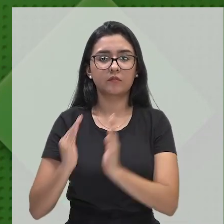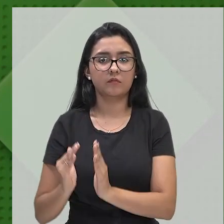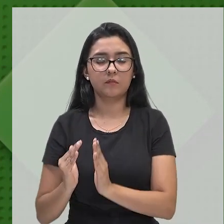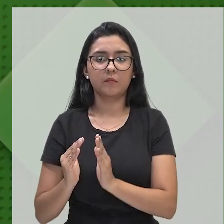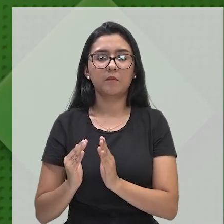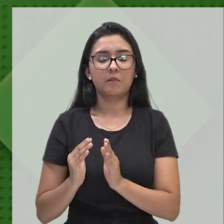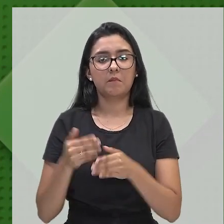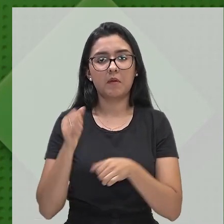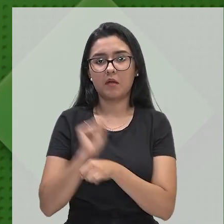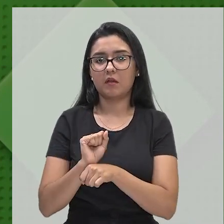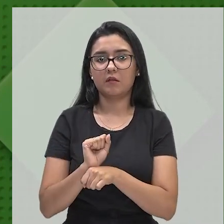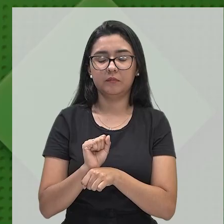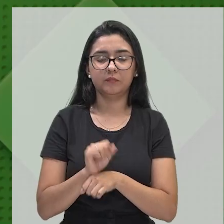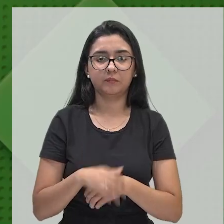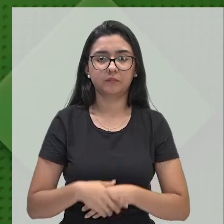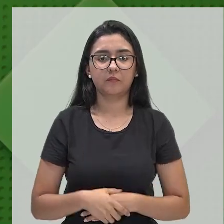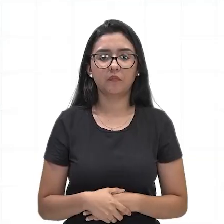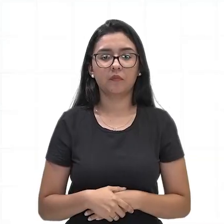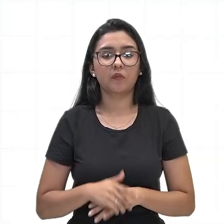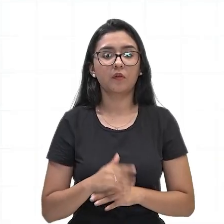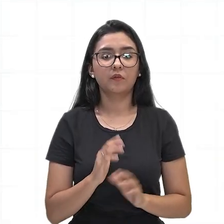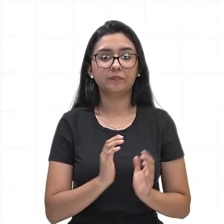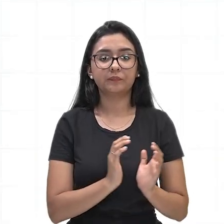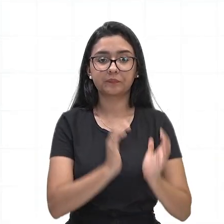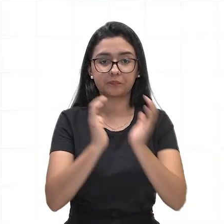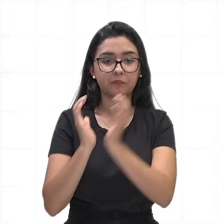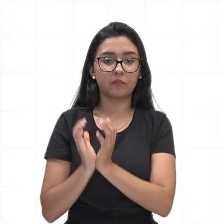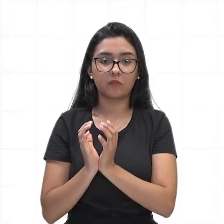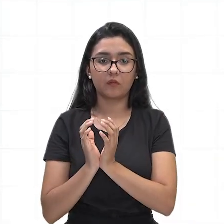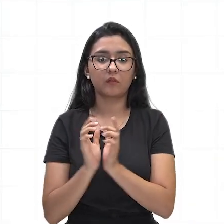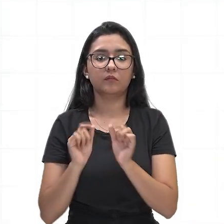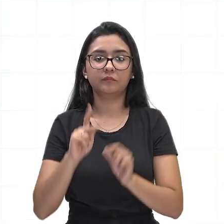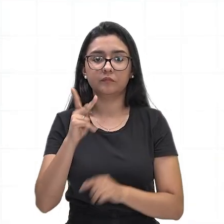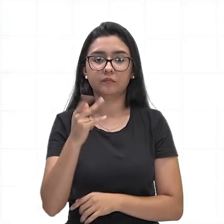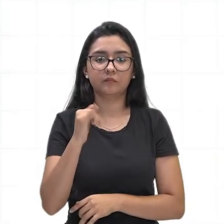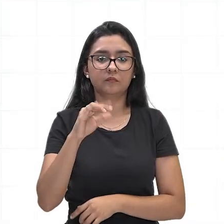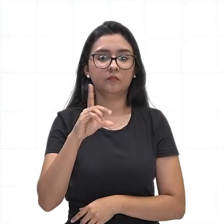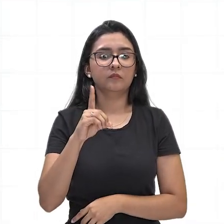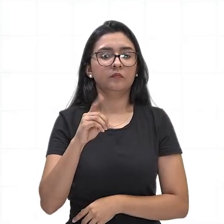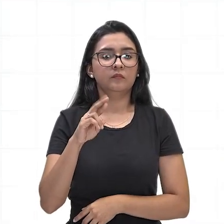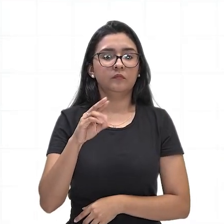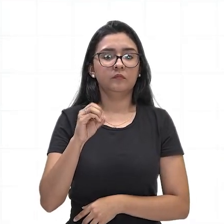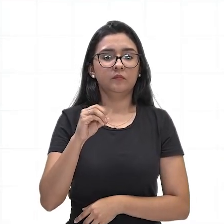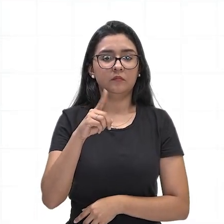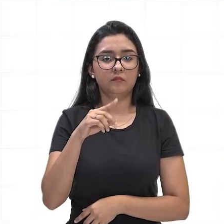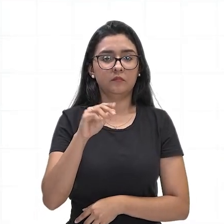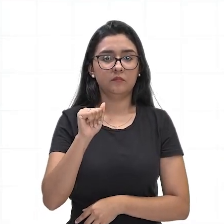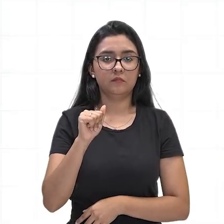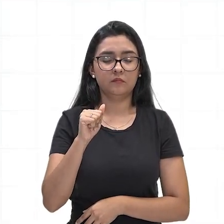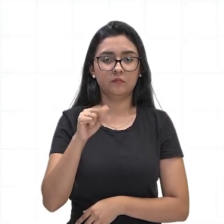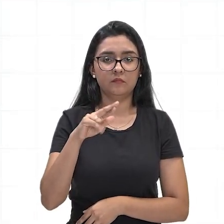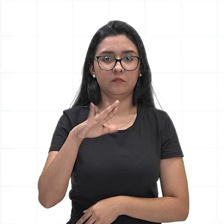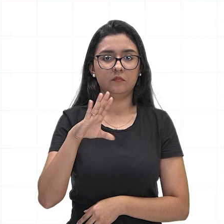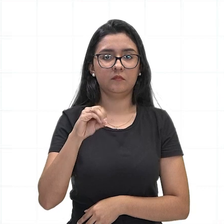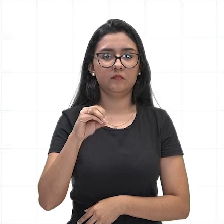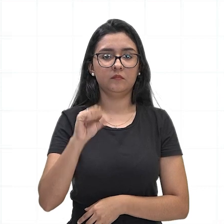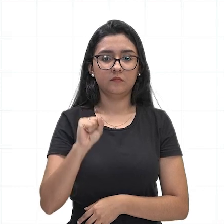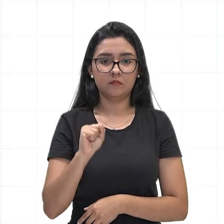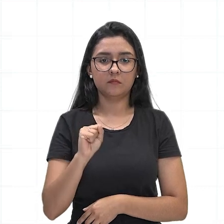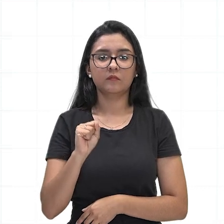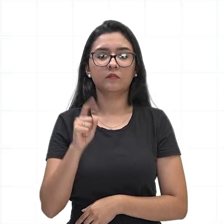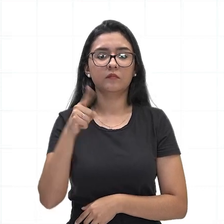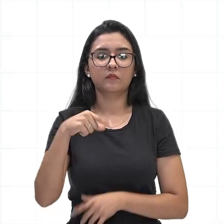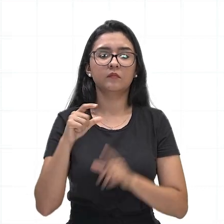né, sésseis, ou seja, parados. O segundo grupo é o grupo dos hidrozoários, que apresenta aí uma fase